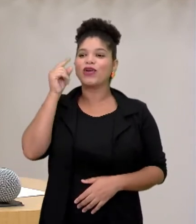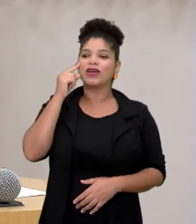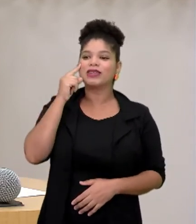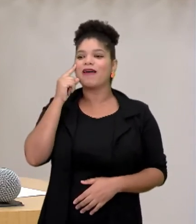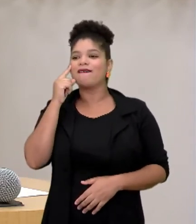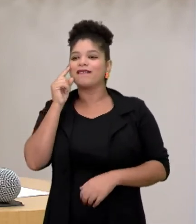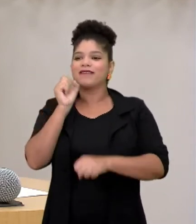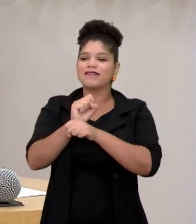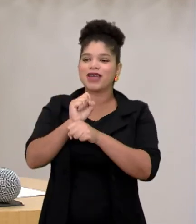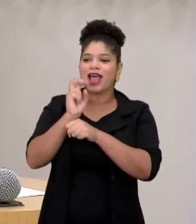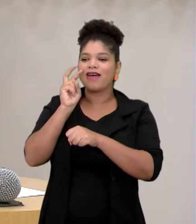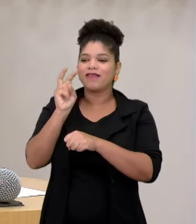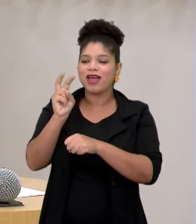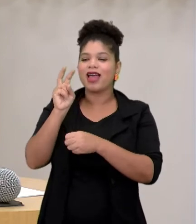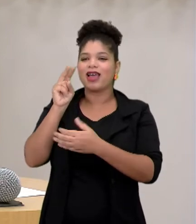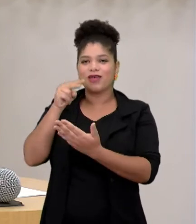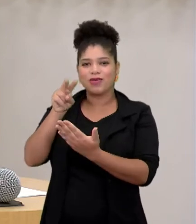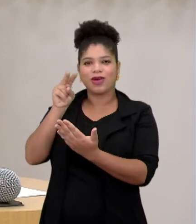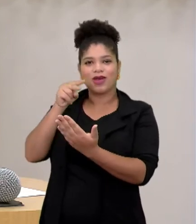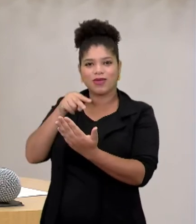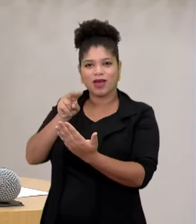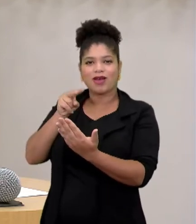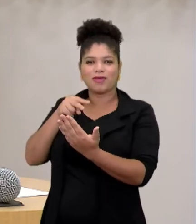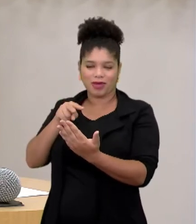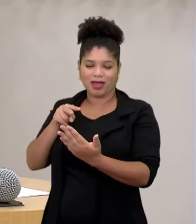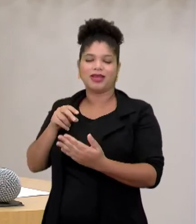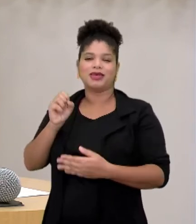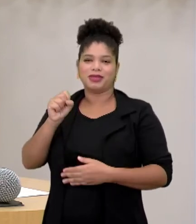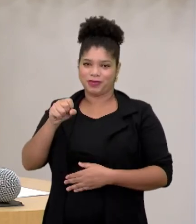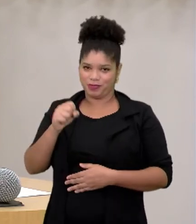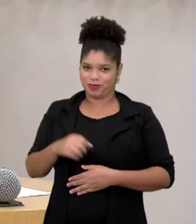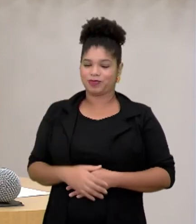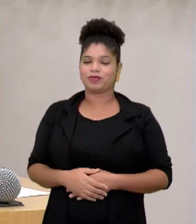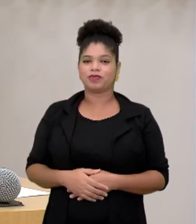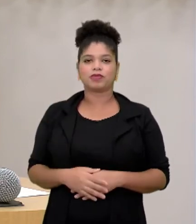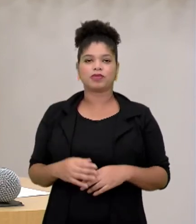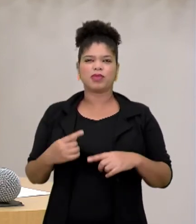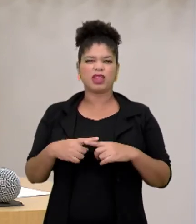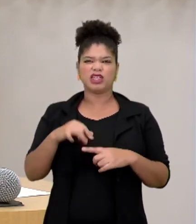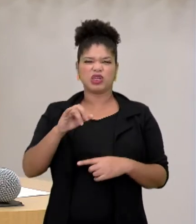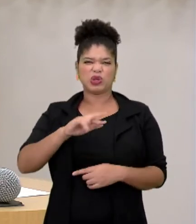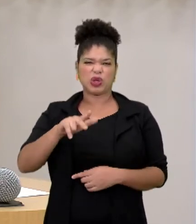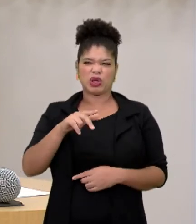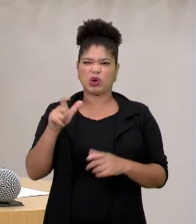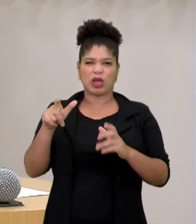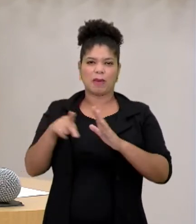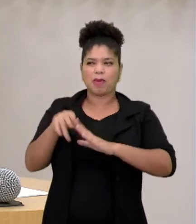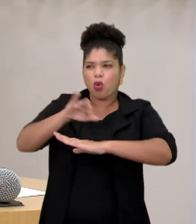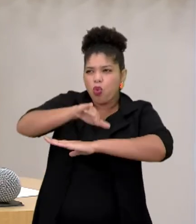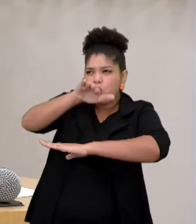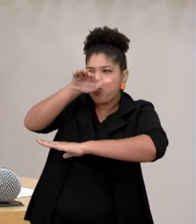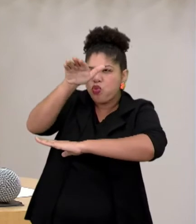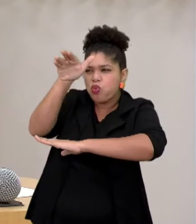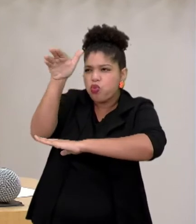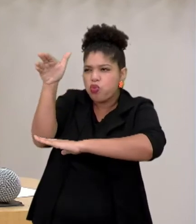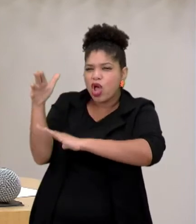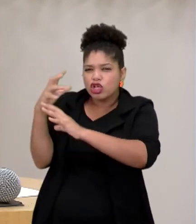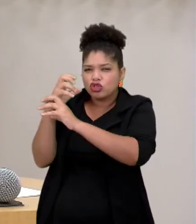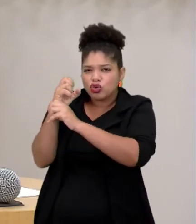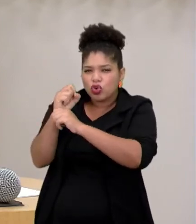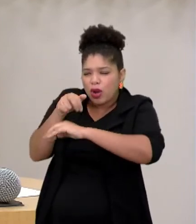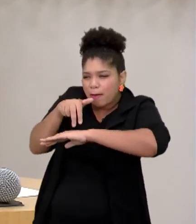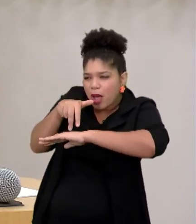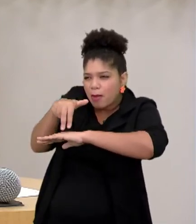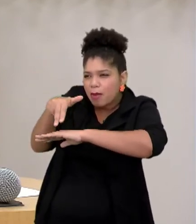parar uns minutinhos para dar uma olhada, para ver se for alguma coisa que eu não gosto, por exemplo, ah, passeio em caverna, eu já nem vou olhar porque eu não não gosto, não tenho